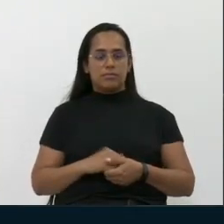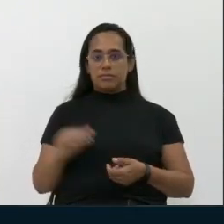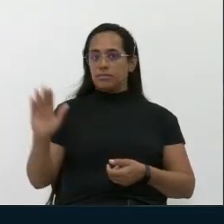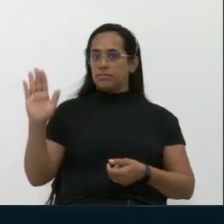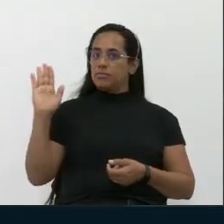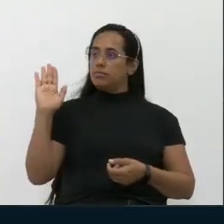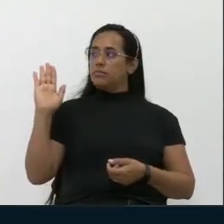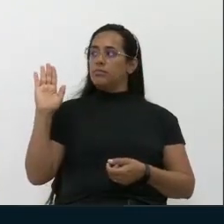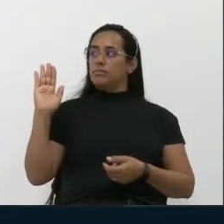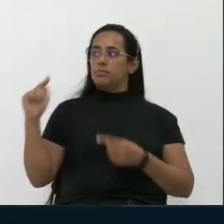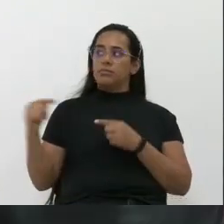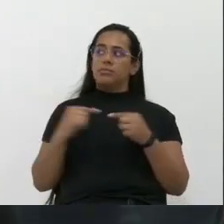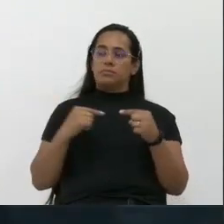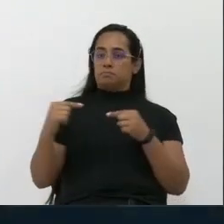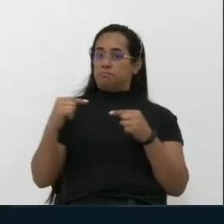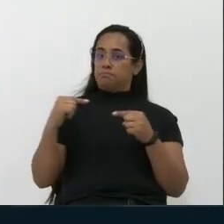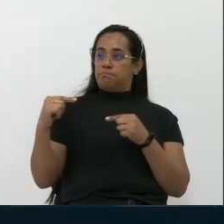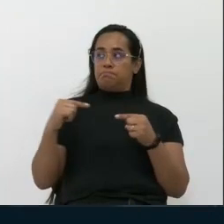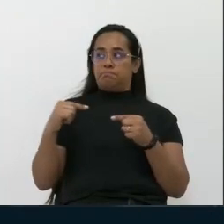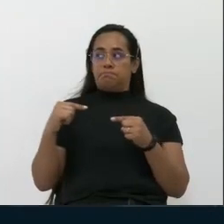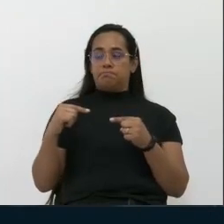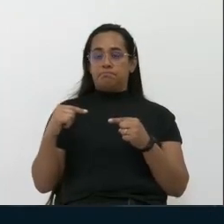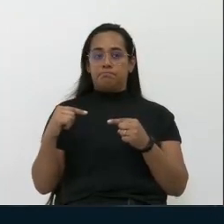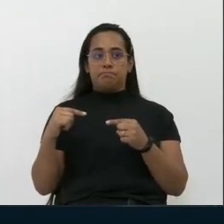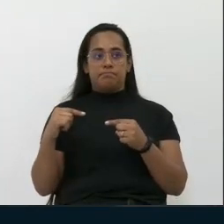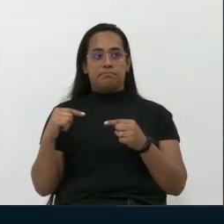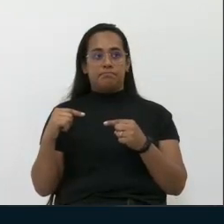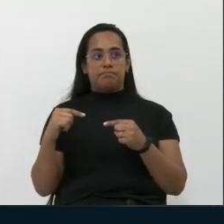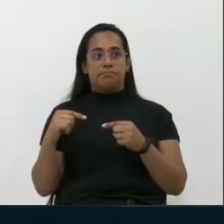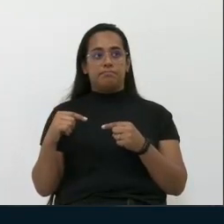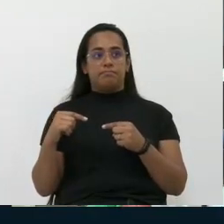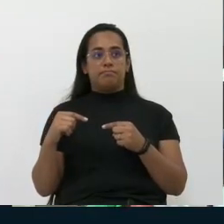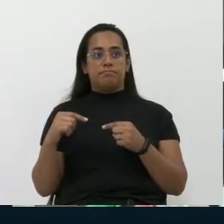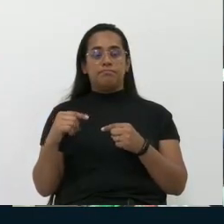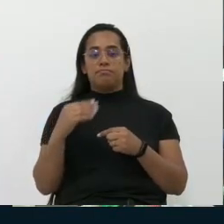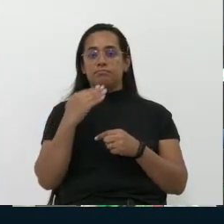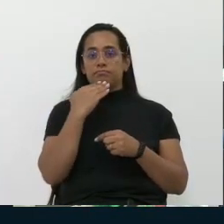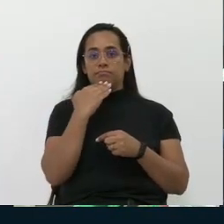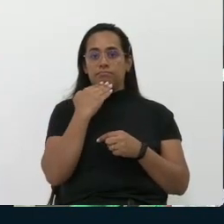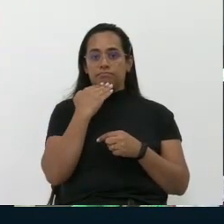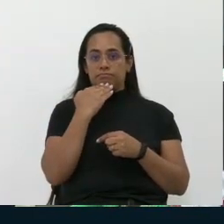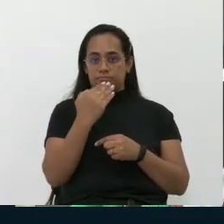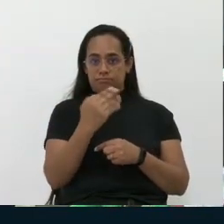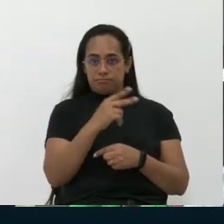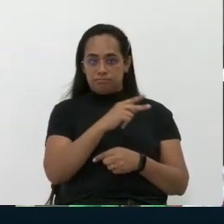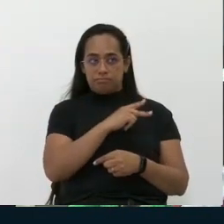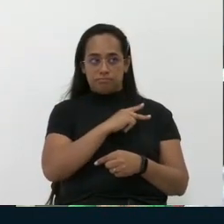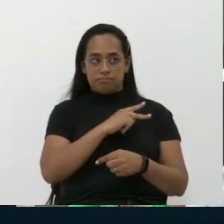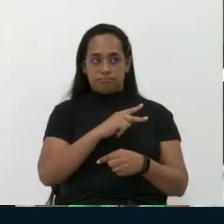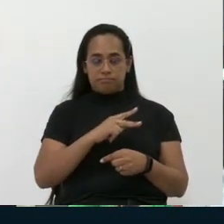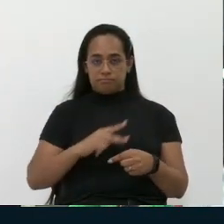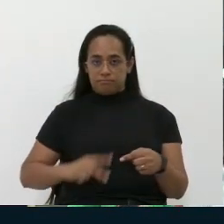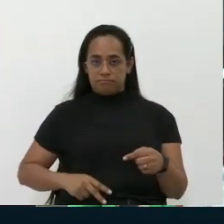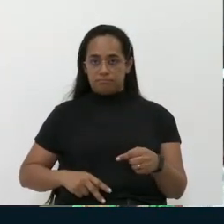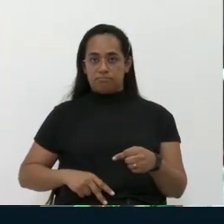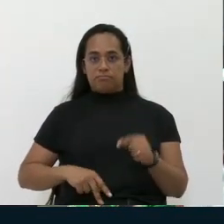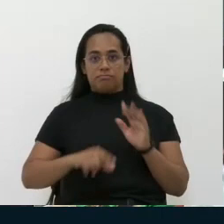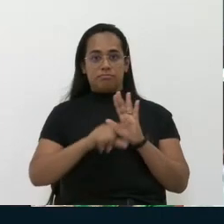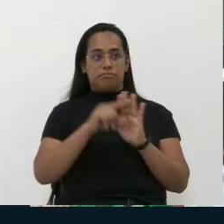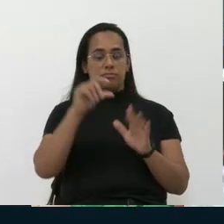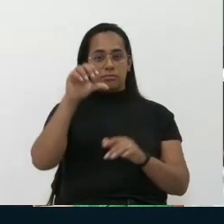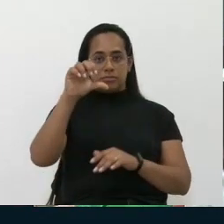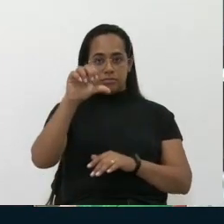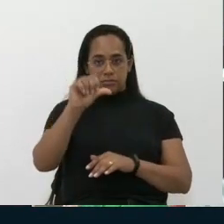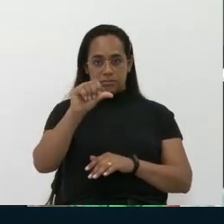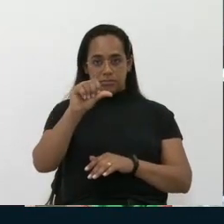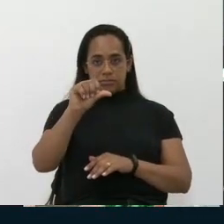Para discutir? Eu peço aí para o presidente o item 9... que mandem a cópia para o meu